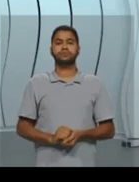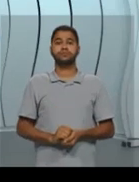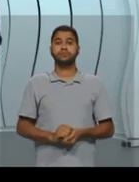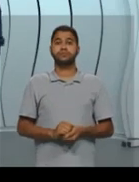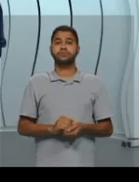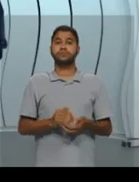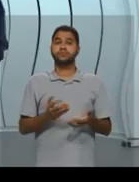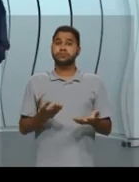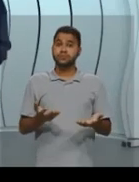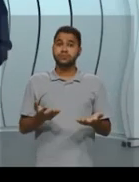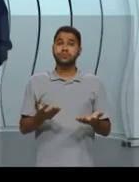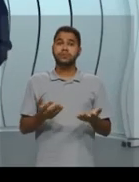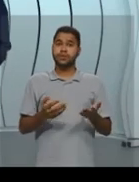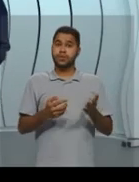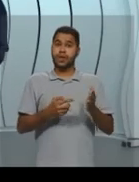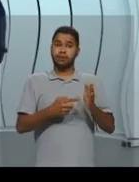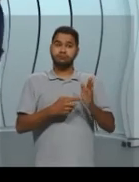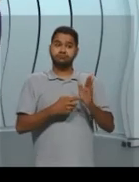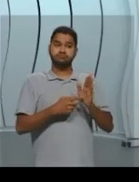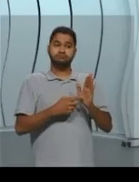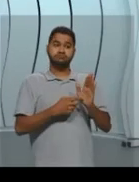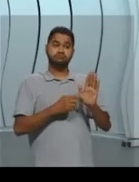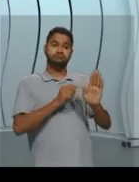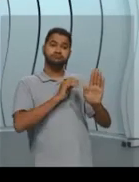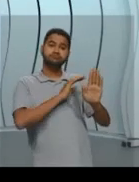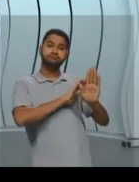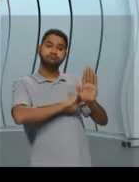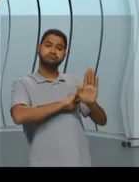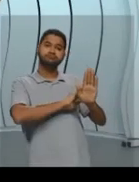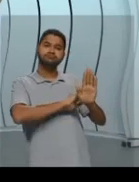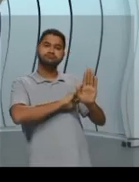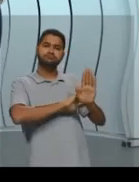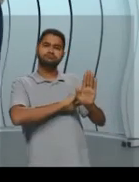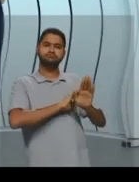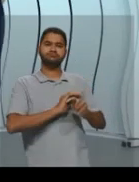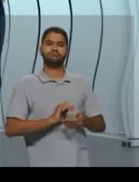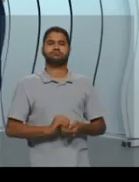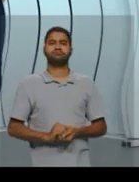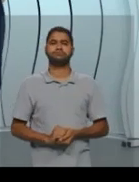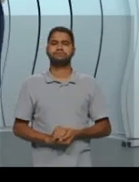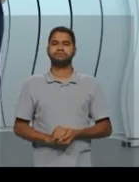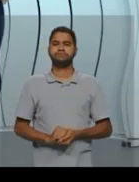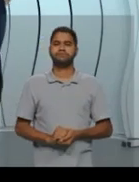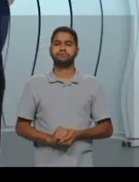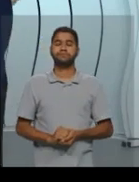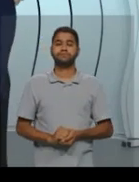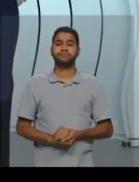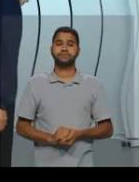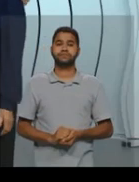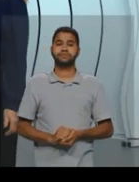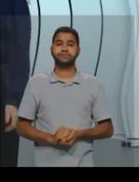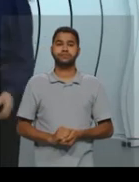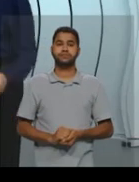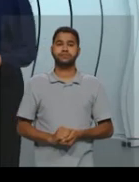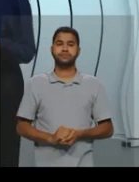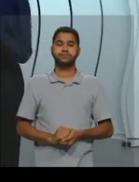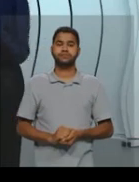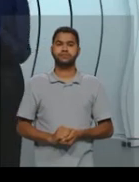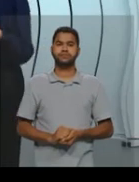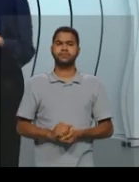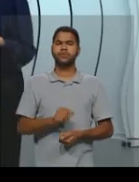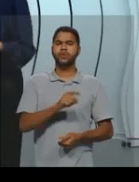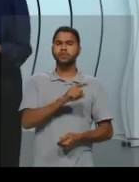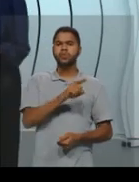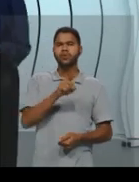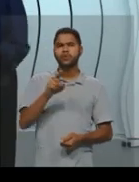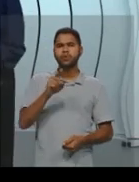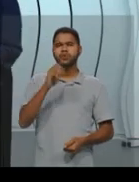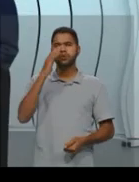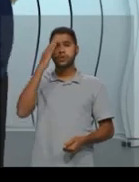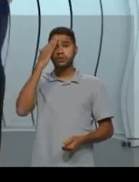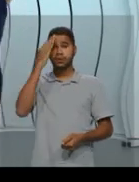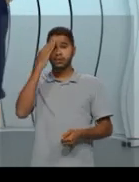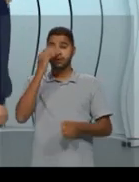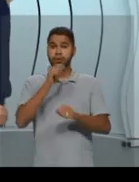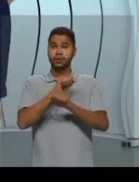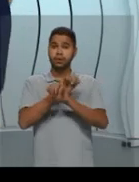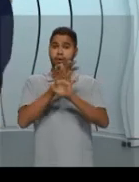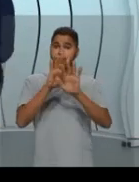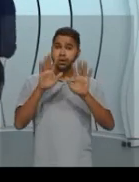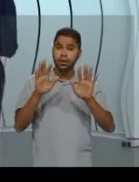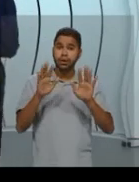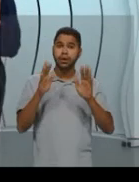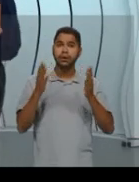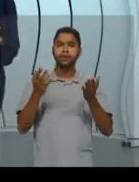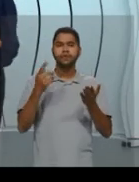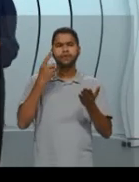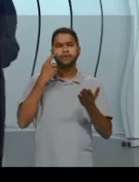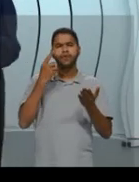está aqui implícito, né? Está subentendido. Então, para você entender melhor, vamos ver